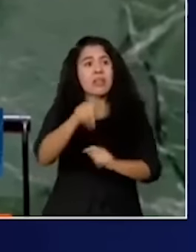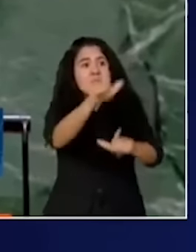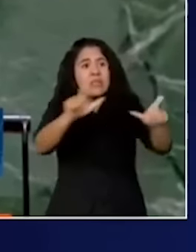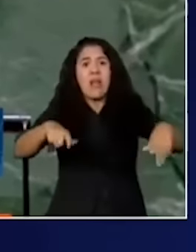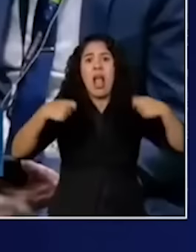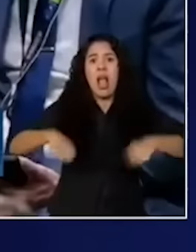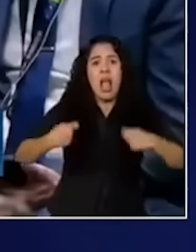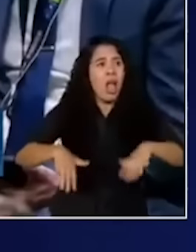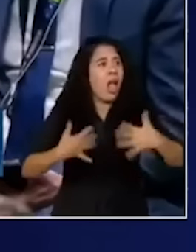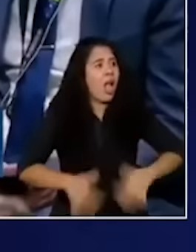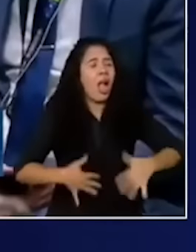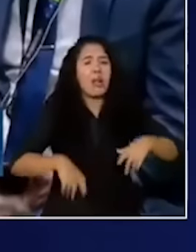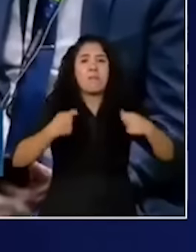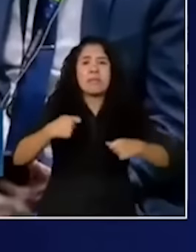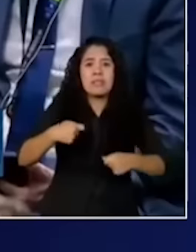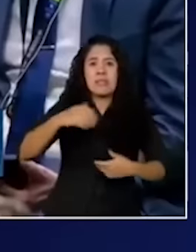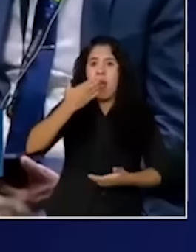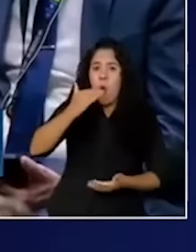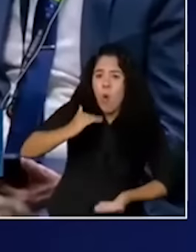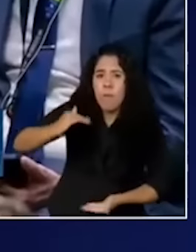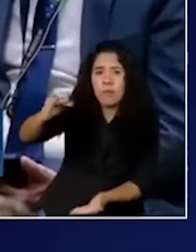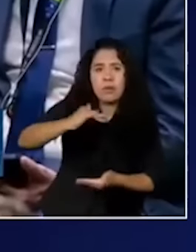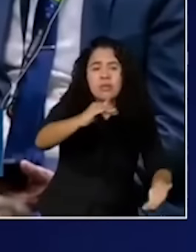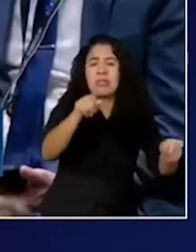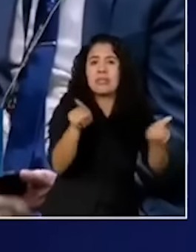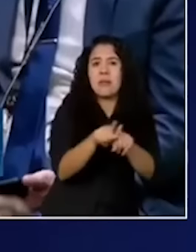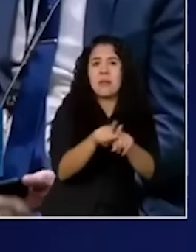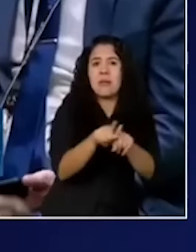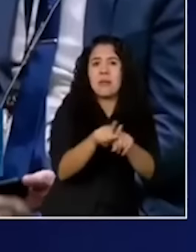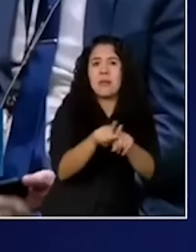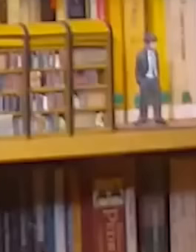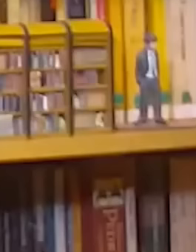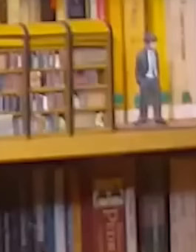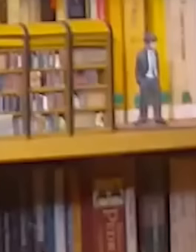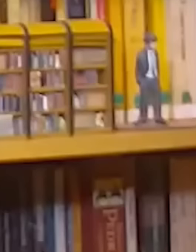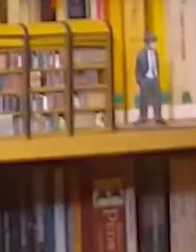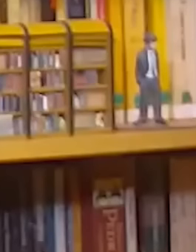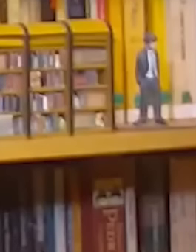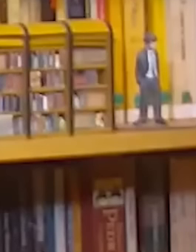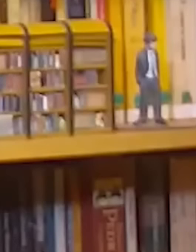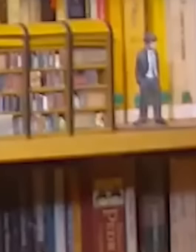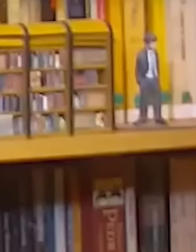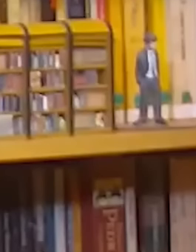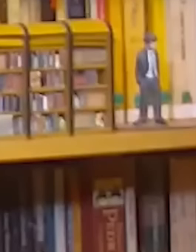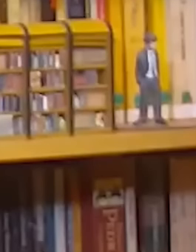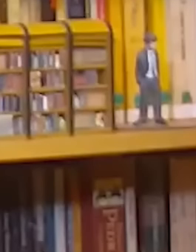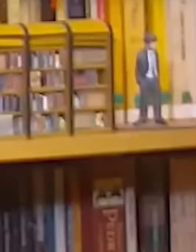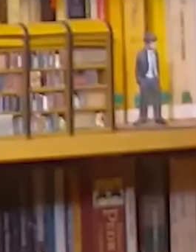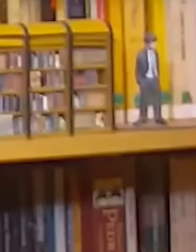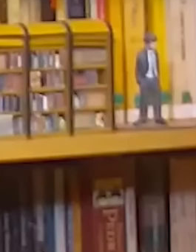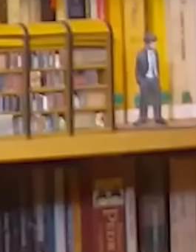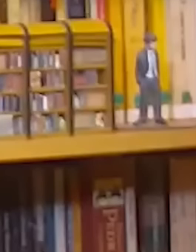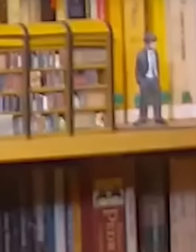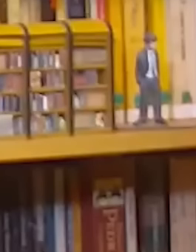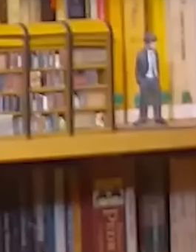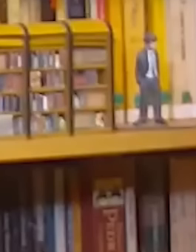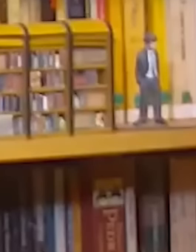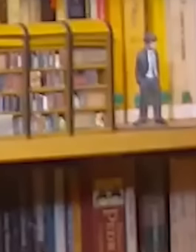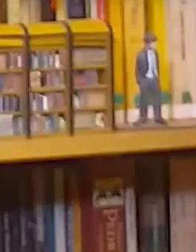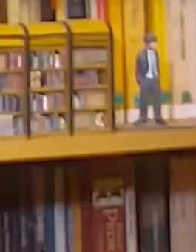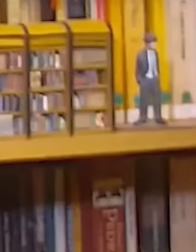mundo chegará a 300 milhões de pessoas. Olha, foi um discurso